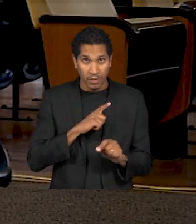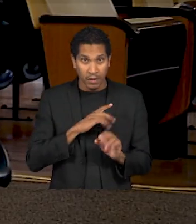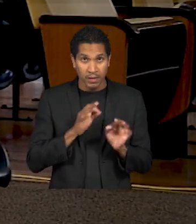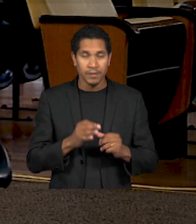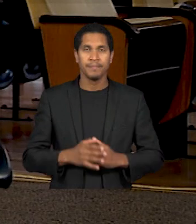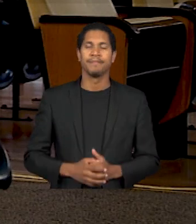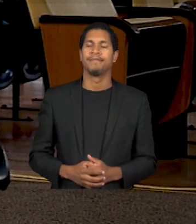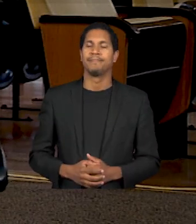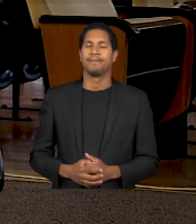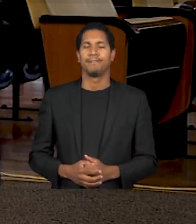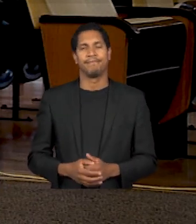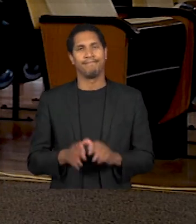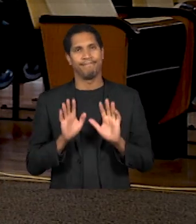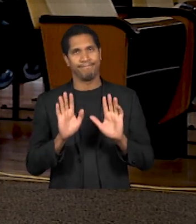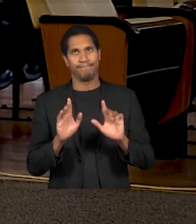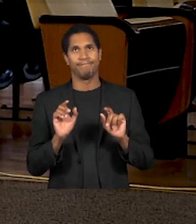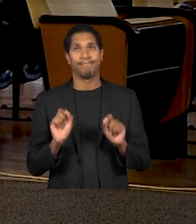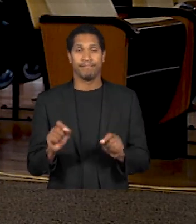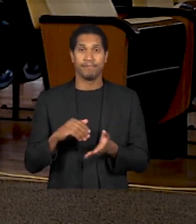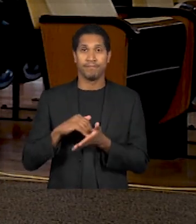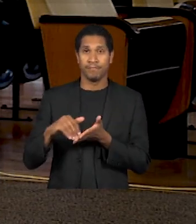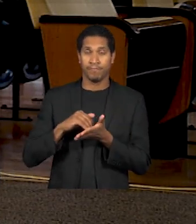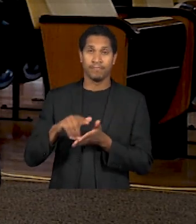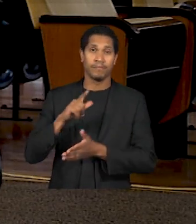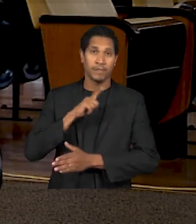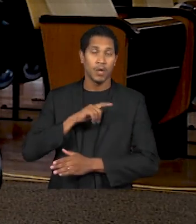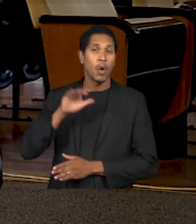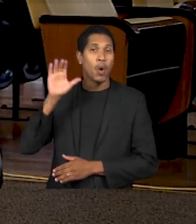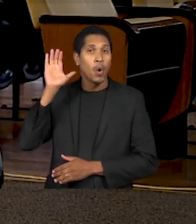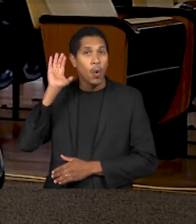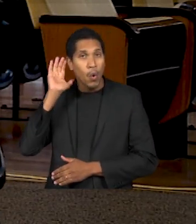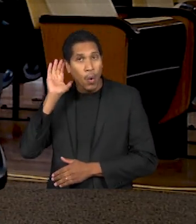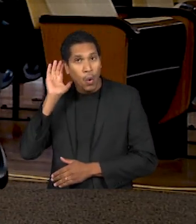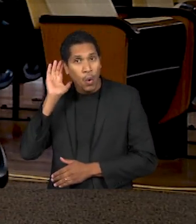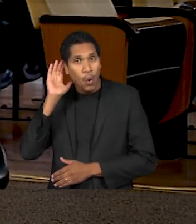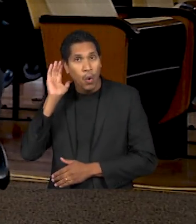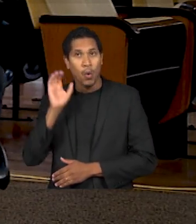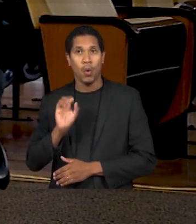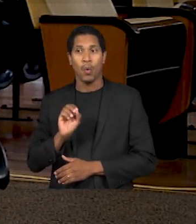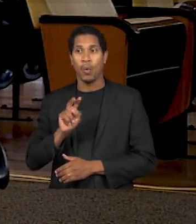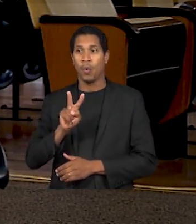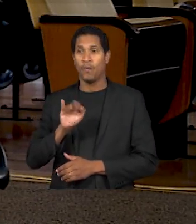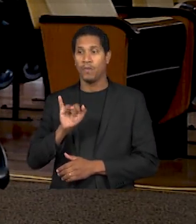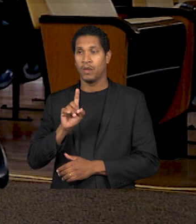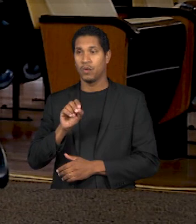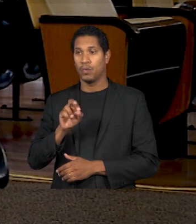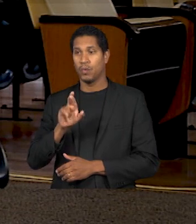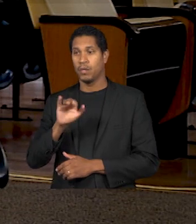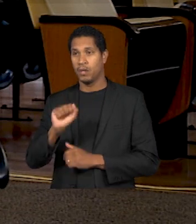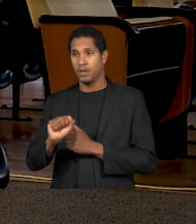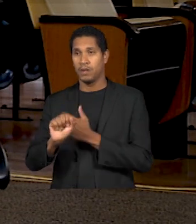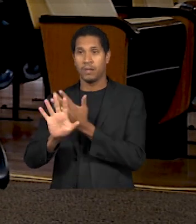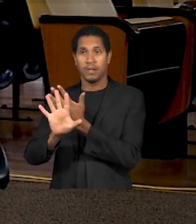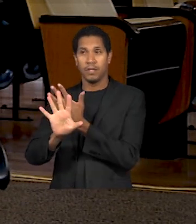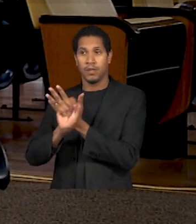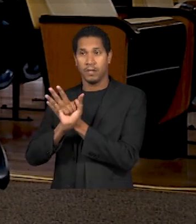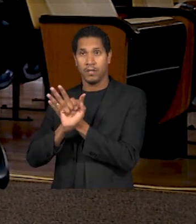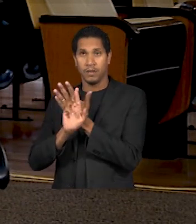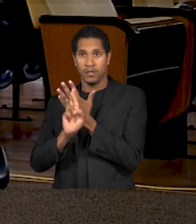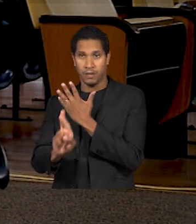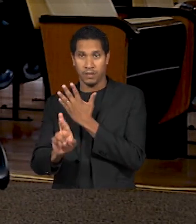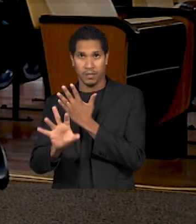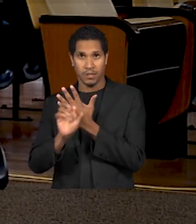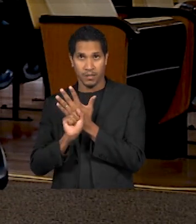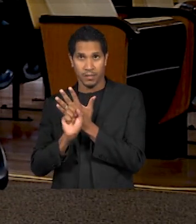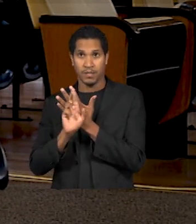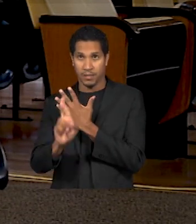Então, na verdade, a secretaria tem uma ouvidoria que é pouco conhecida, então eu queria fazer aqui uma propaganda, tá? Vocês podem mandar um